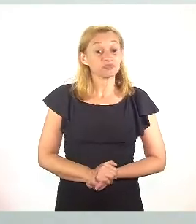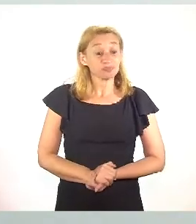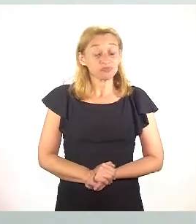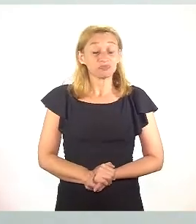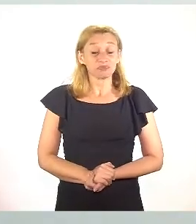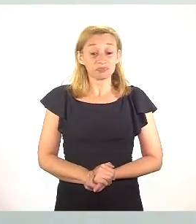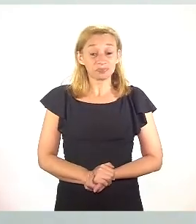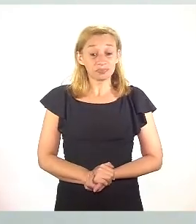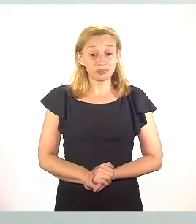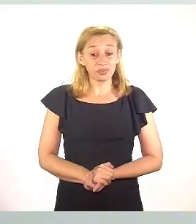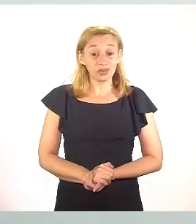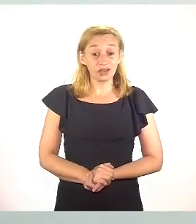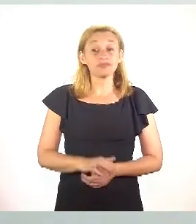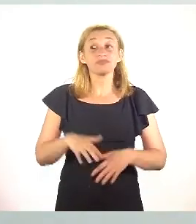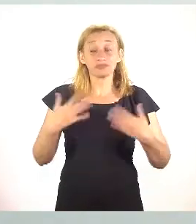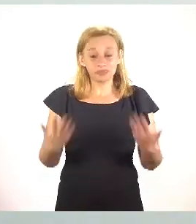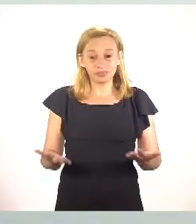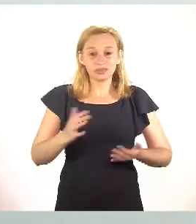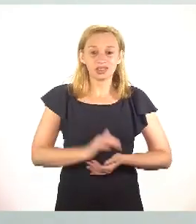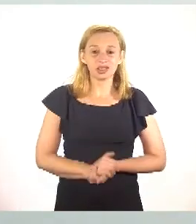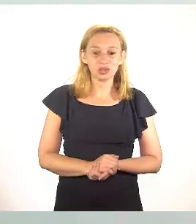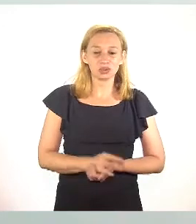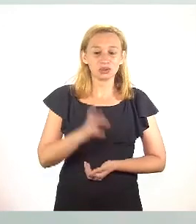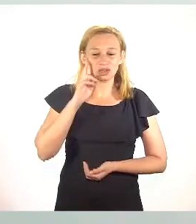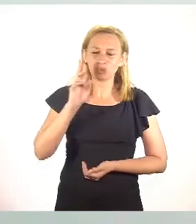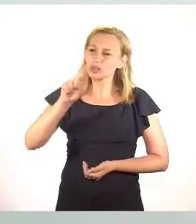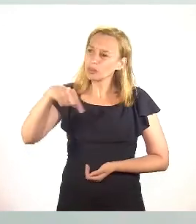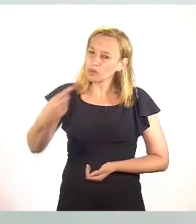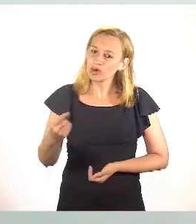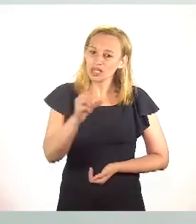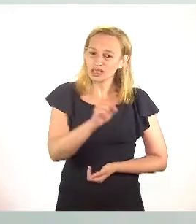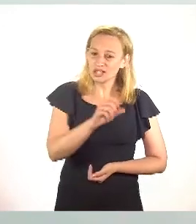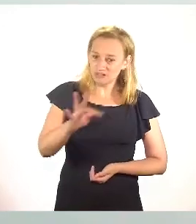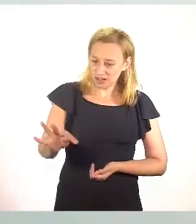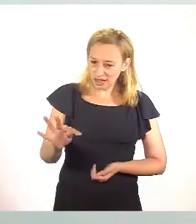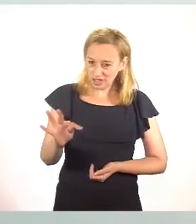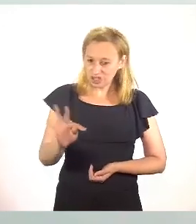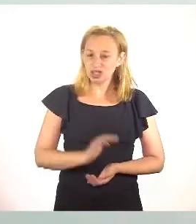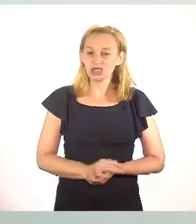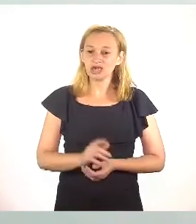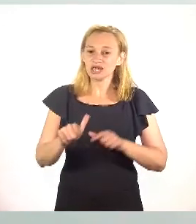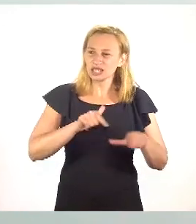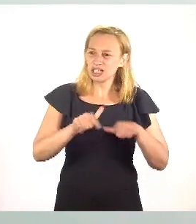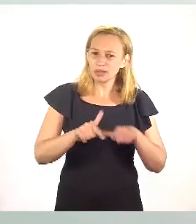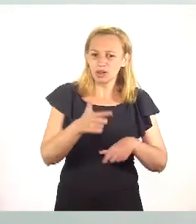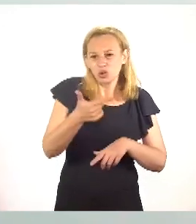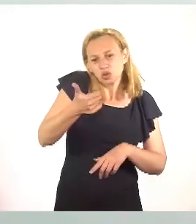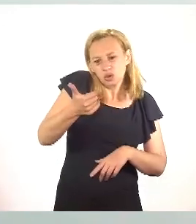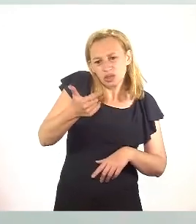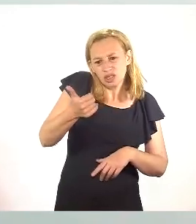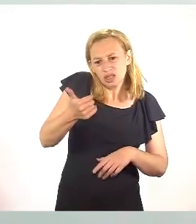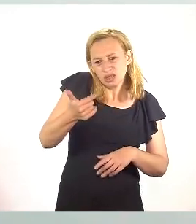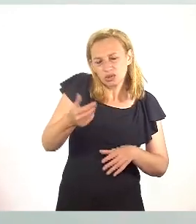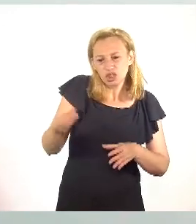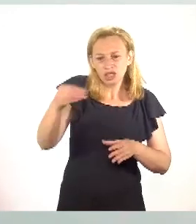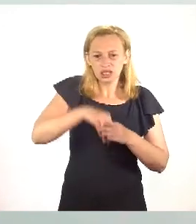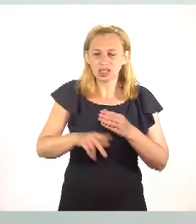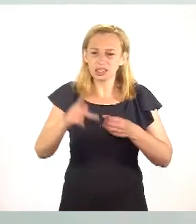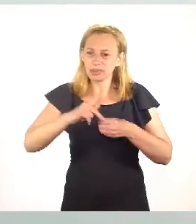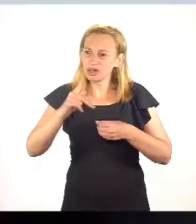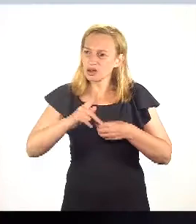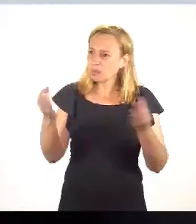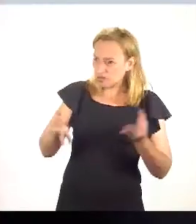Então, o senhor, depois da Cefet, o senhor trabalhou 12 anos na Petrobras,